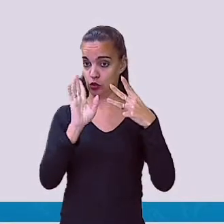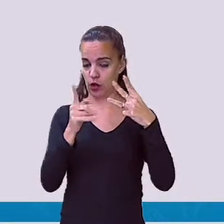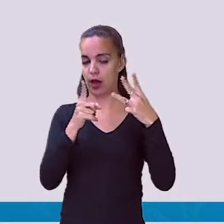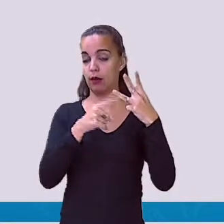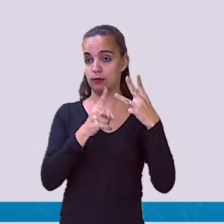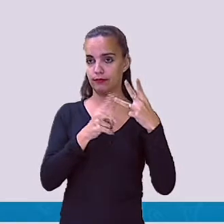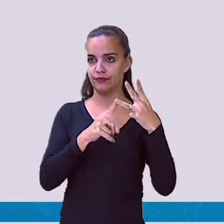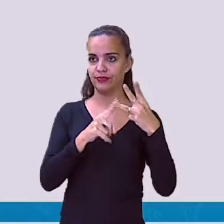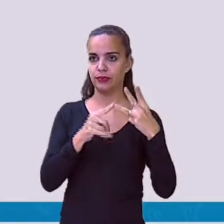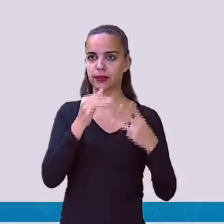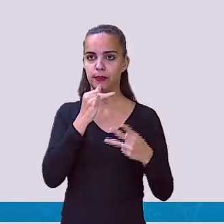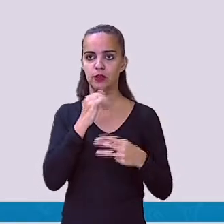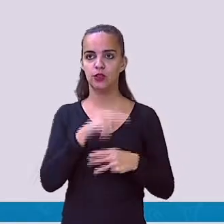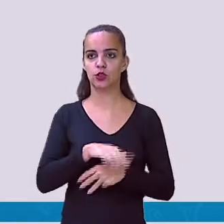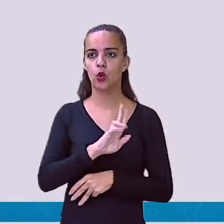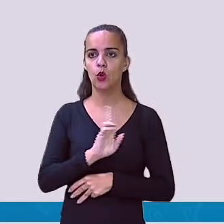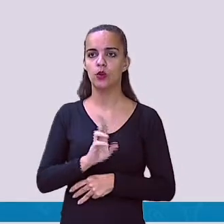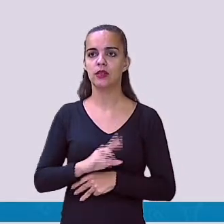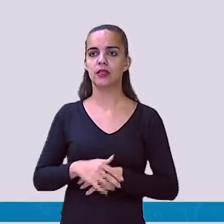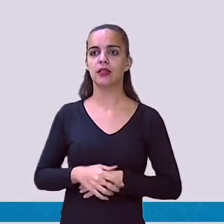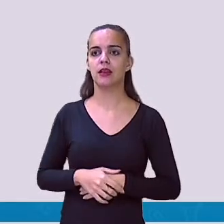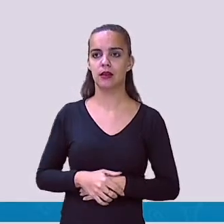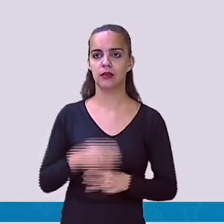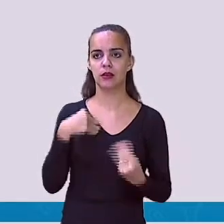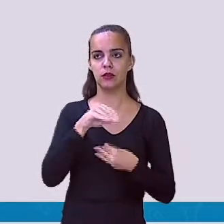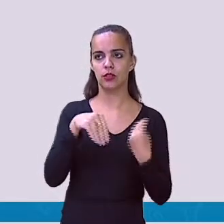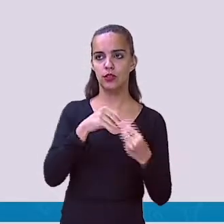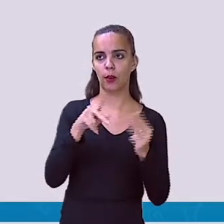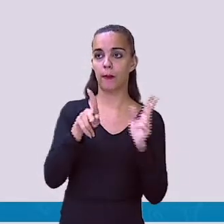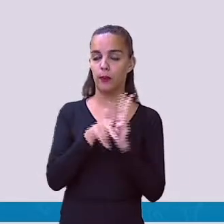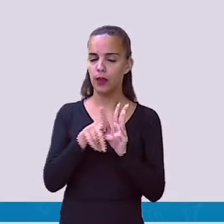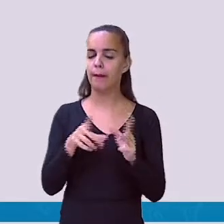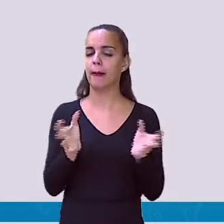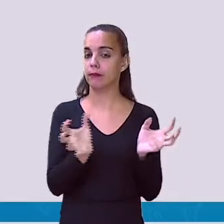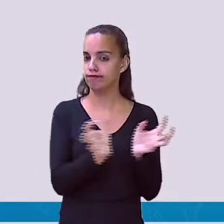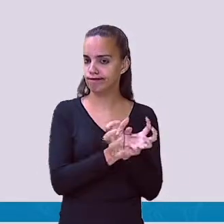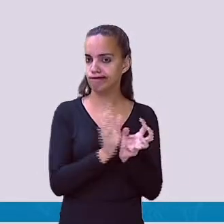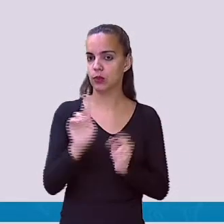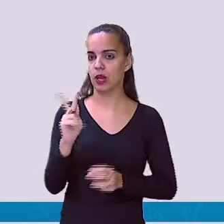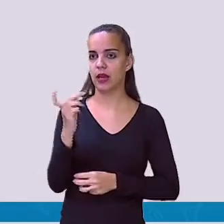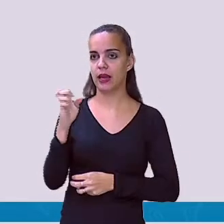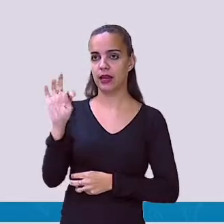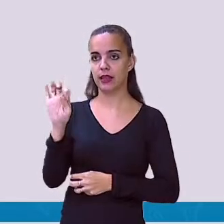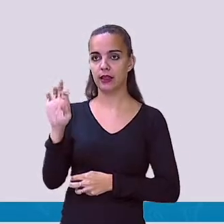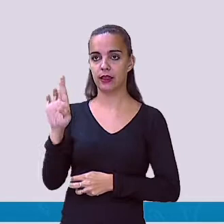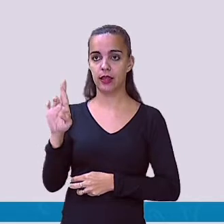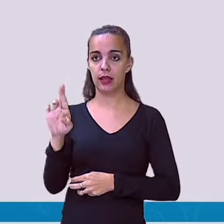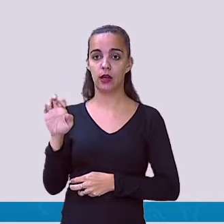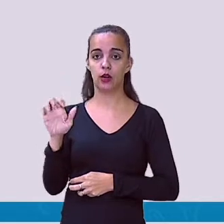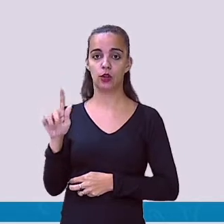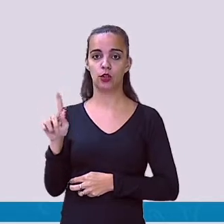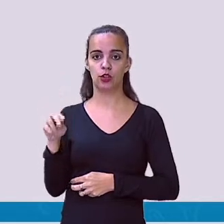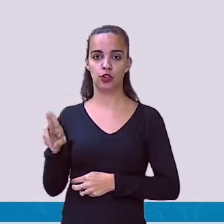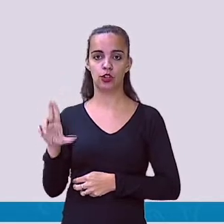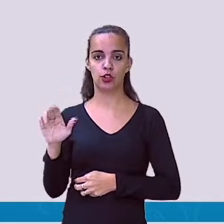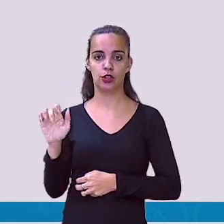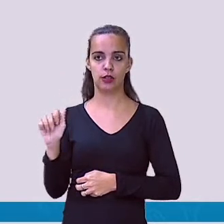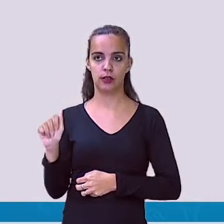separar componentes de misturas heterogêneas. Esta aula toda é para separar componentes